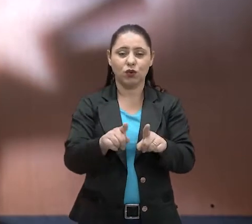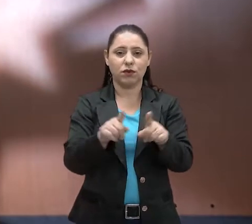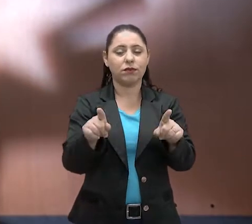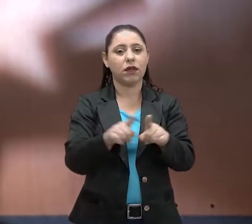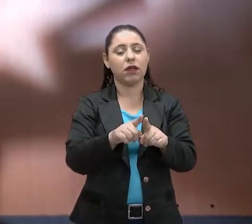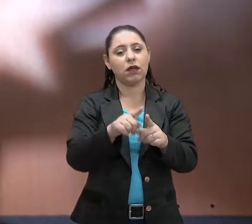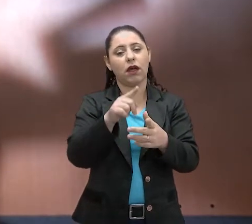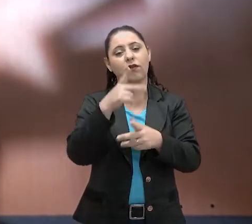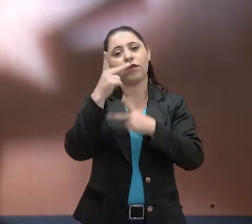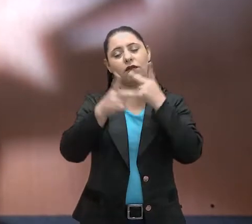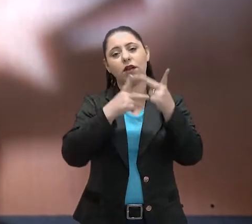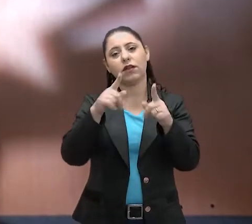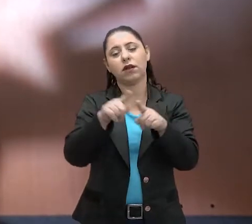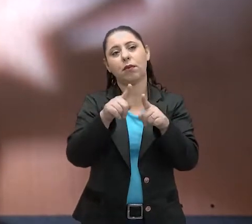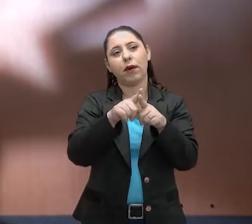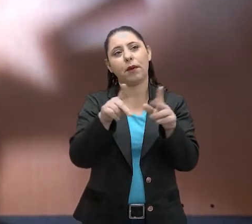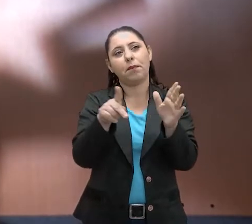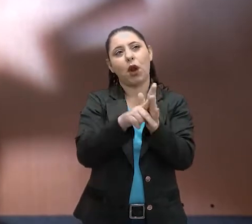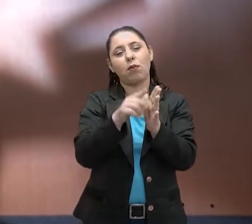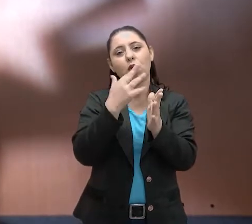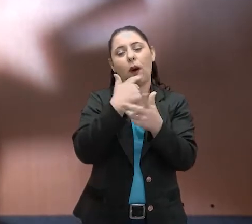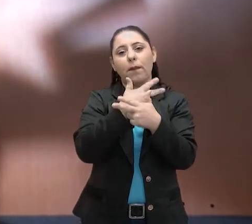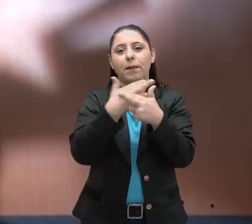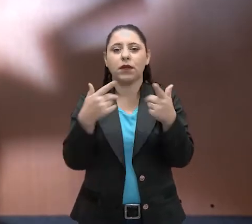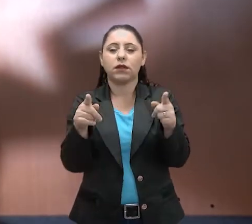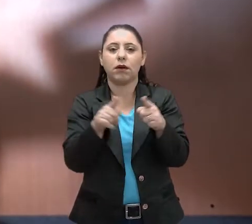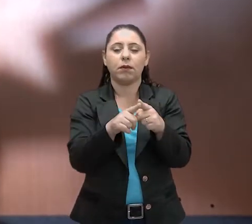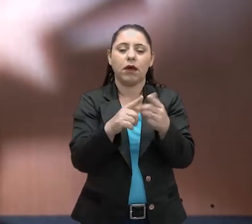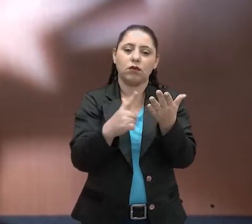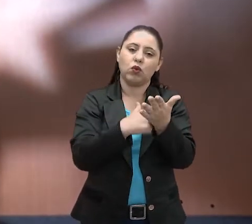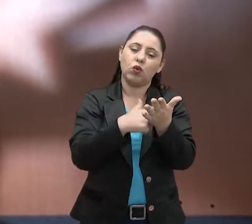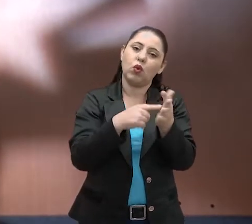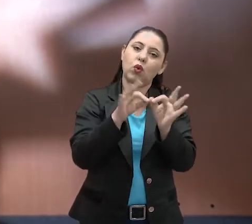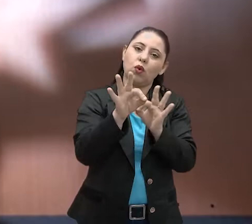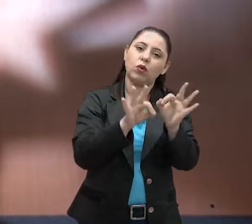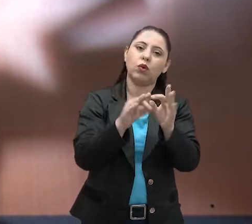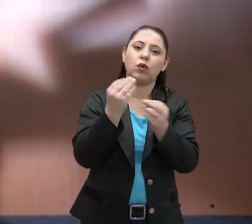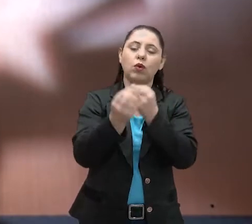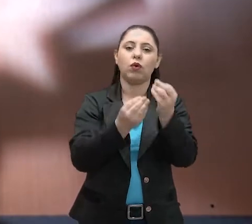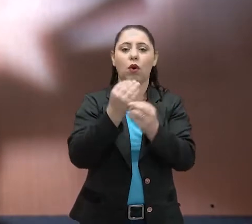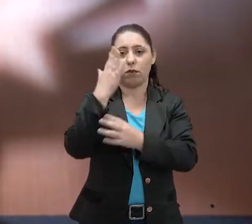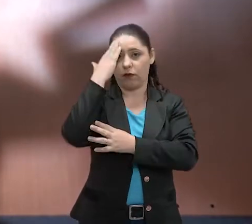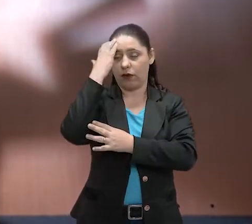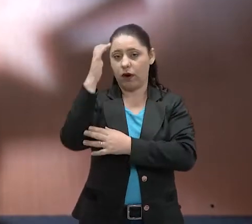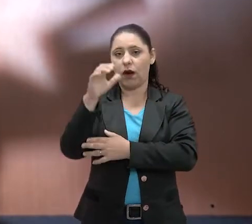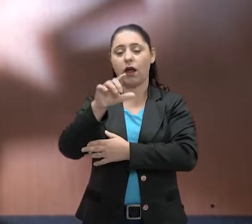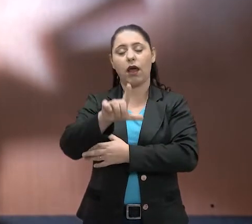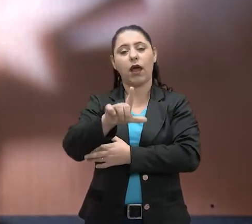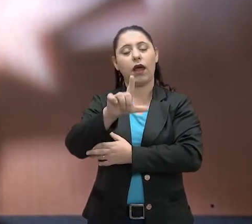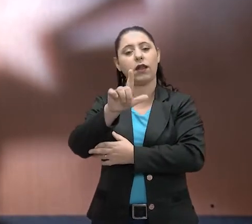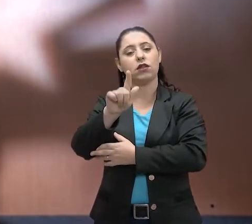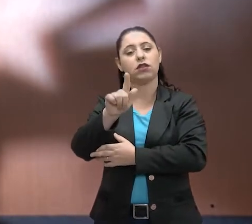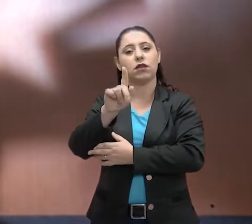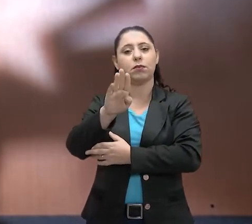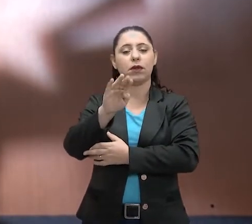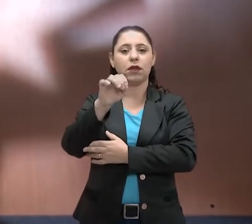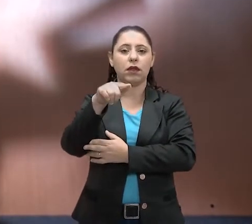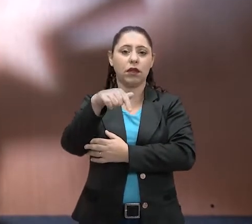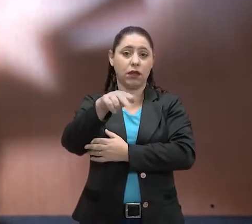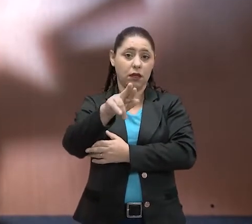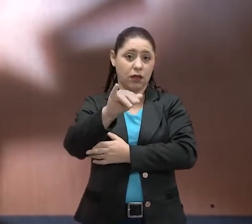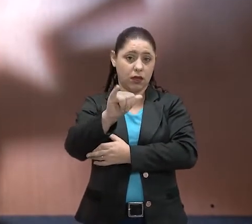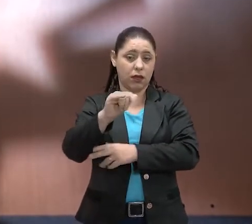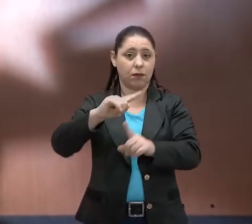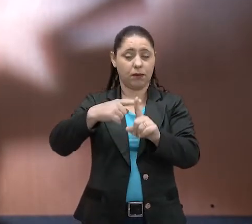sua trilogia da degustação, além de antologias por ele organizadas como a de autores LGBTQIA+,